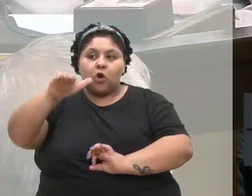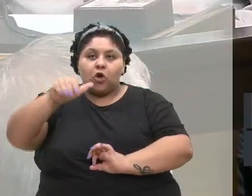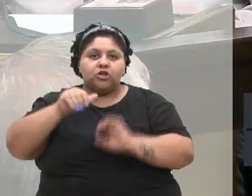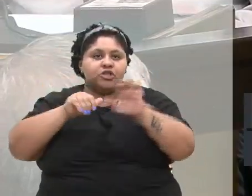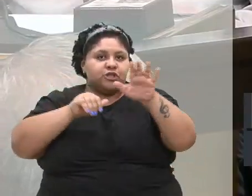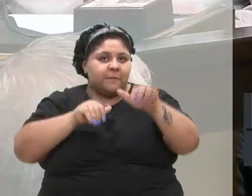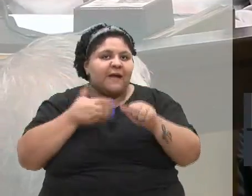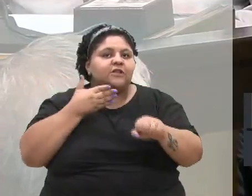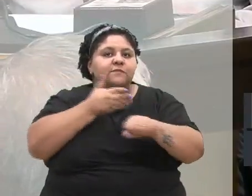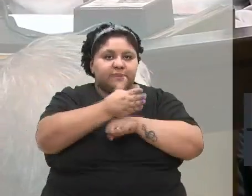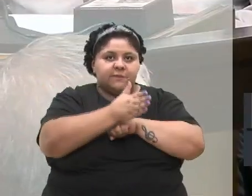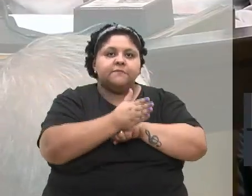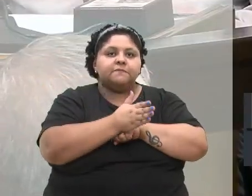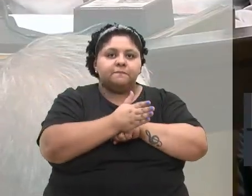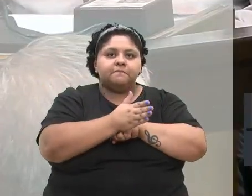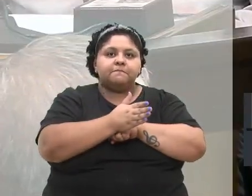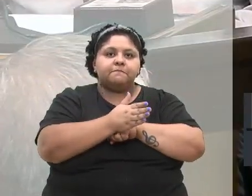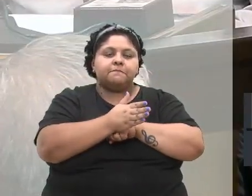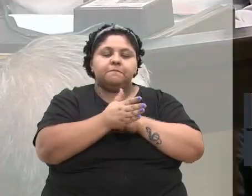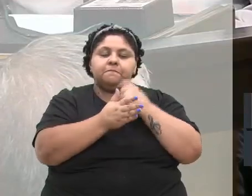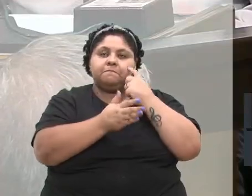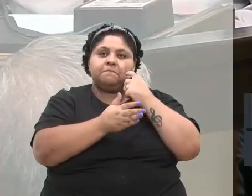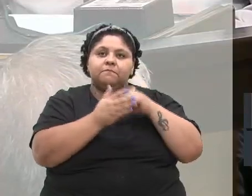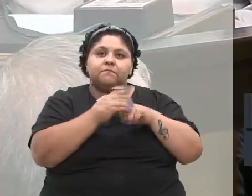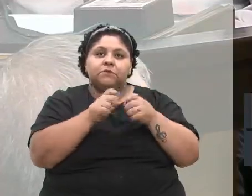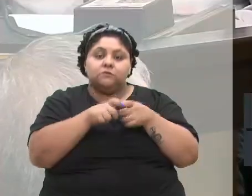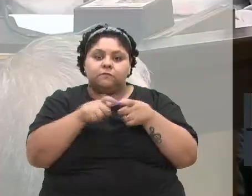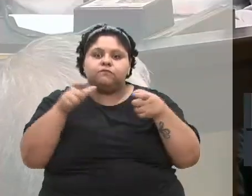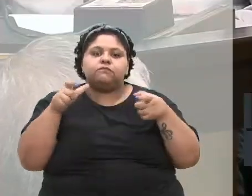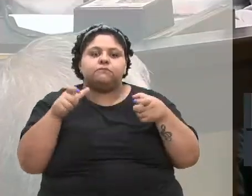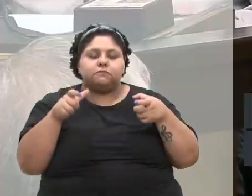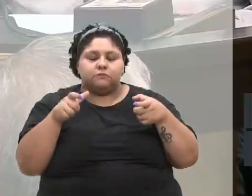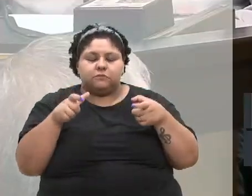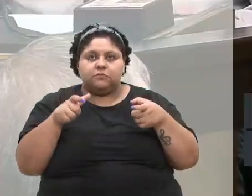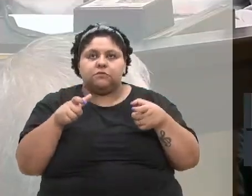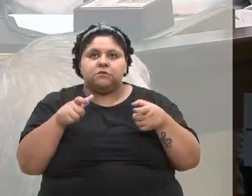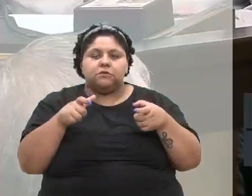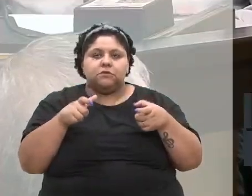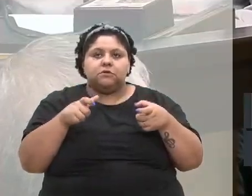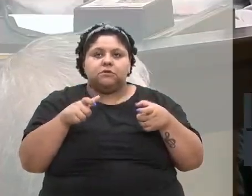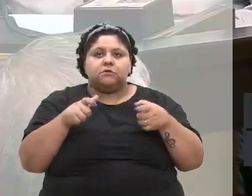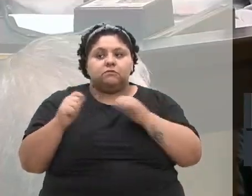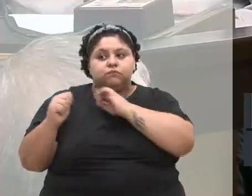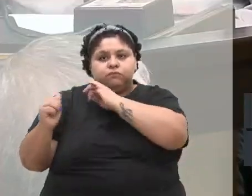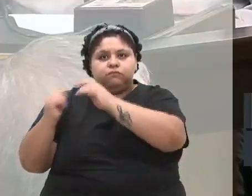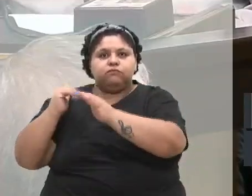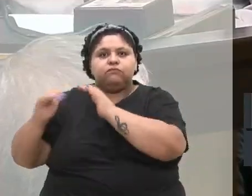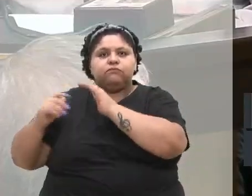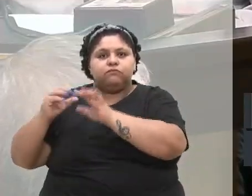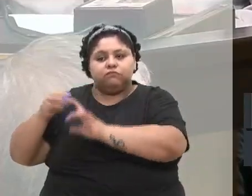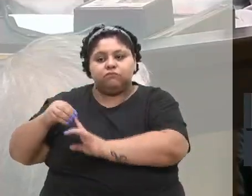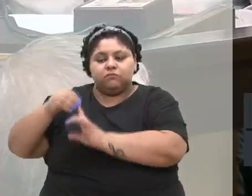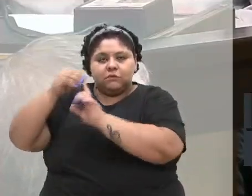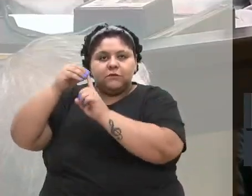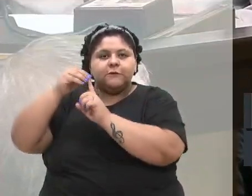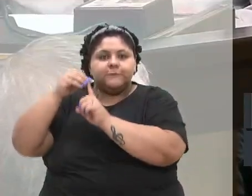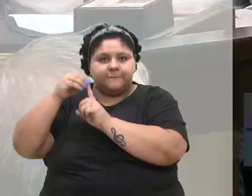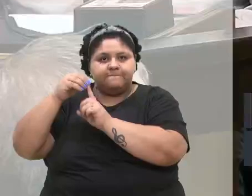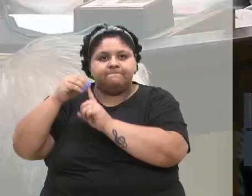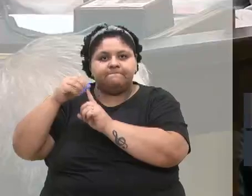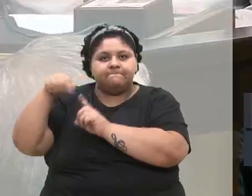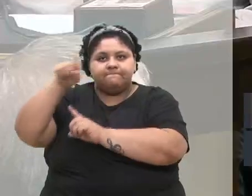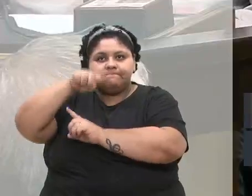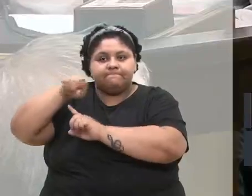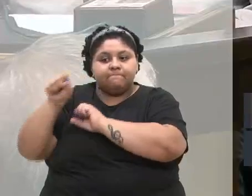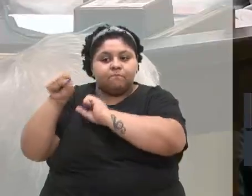para participar deste grande e também movimento, principalmente para que a